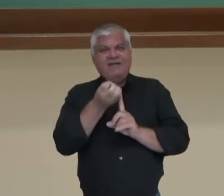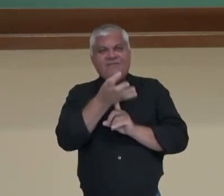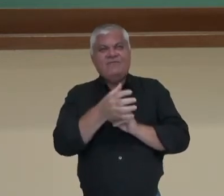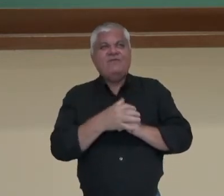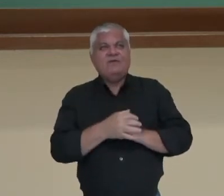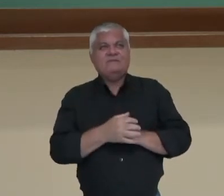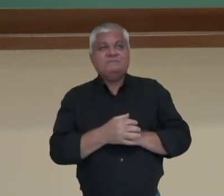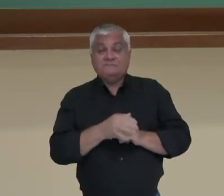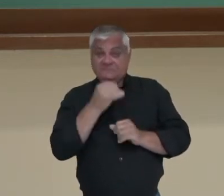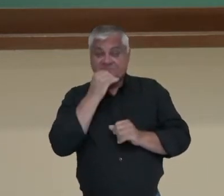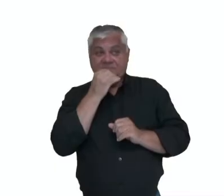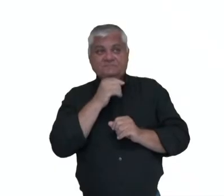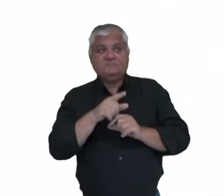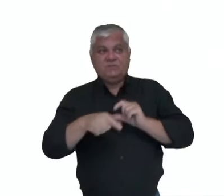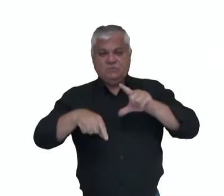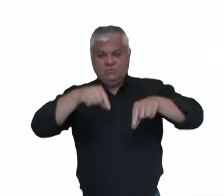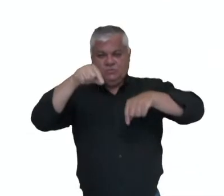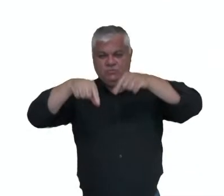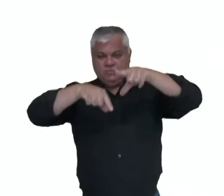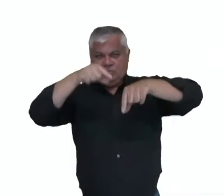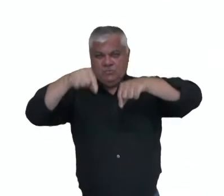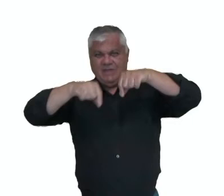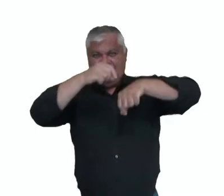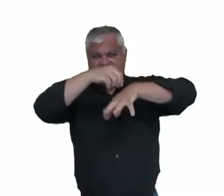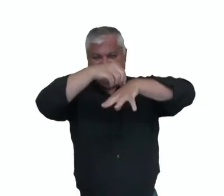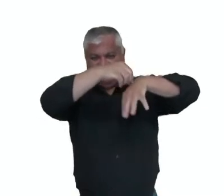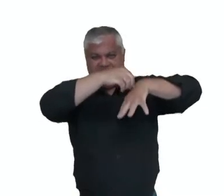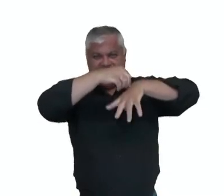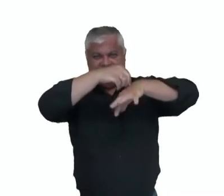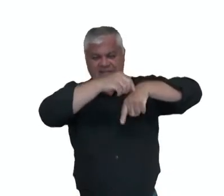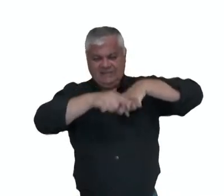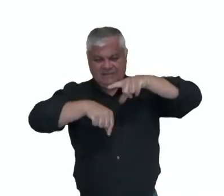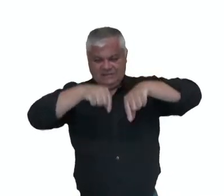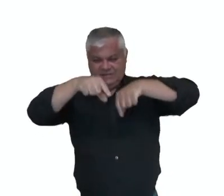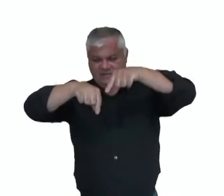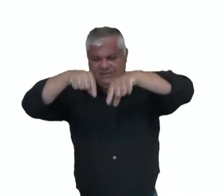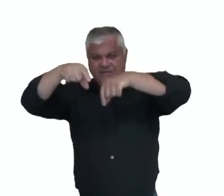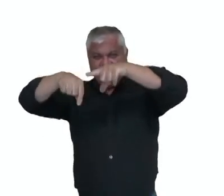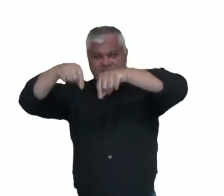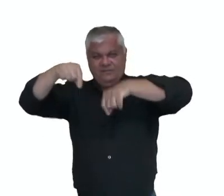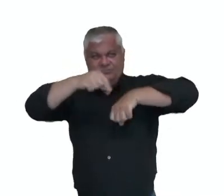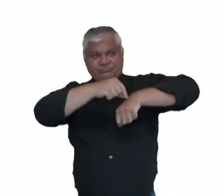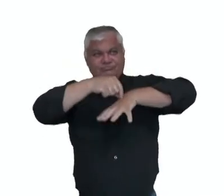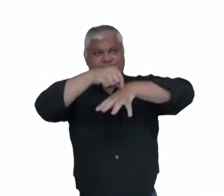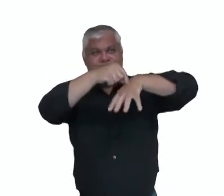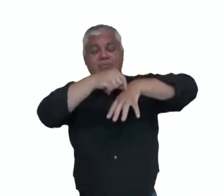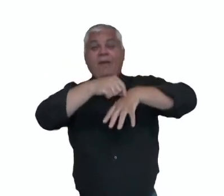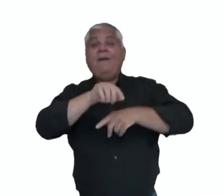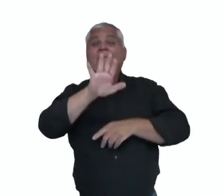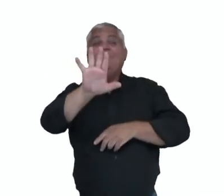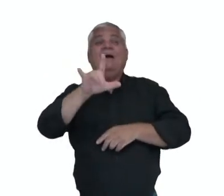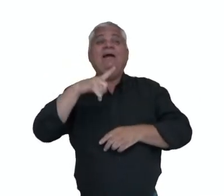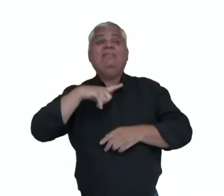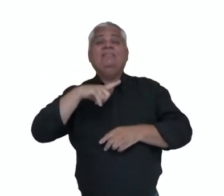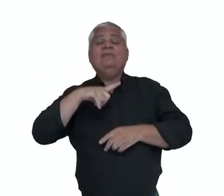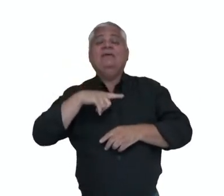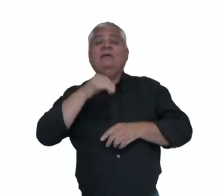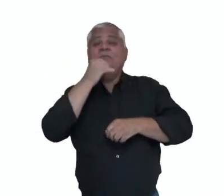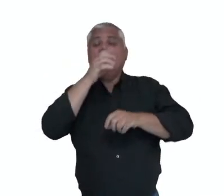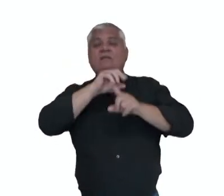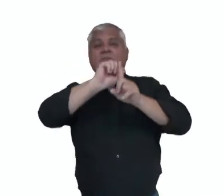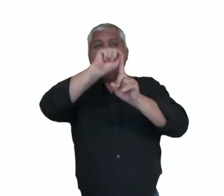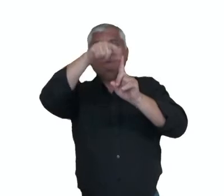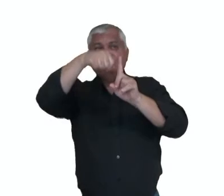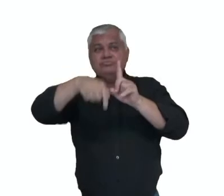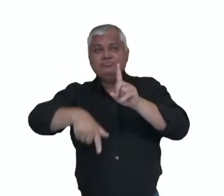Então aqui eles têm essa formação de hifas, tá? Então é reprodução assexuada nesse caso, tá? Mas eles têm uma fase de fecundação, que